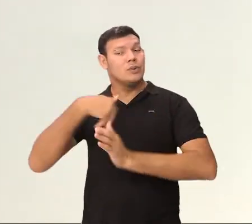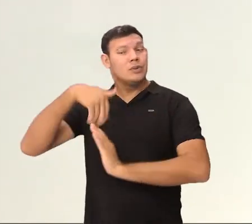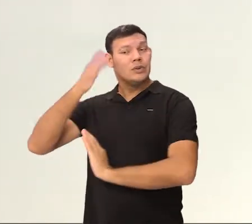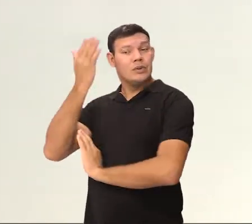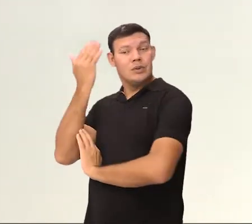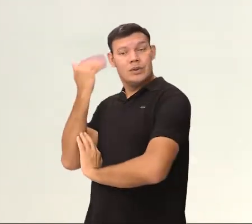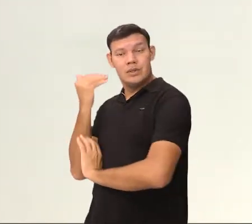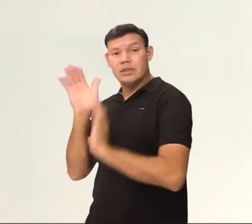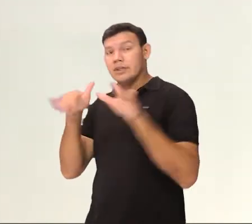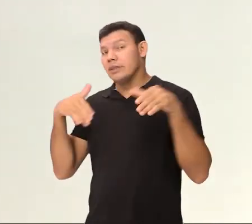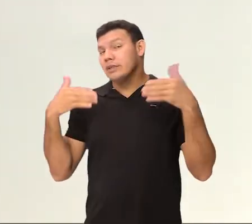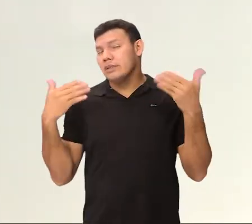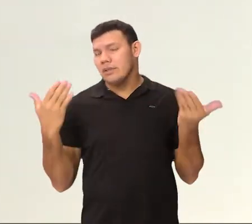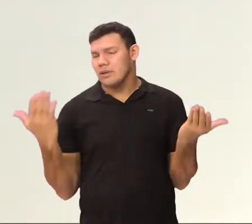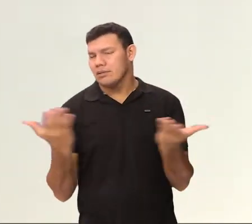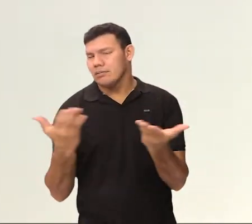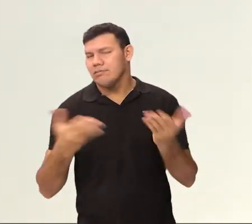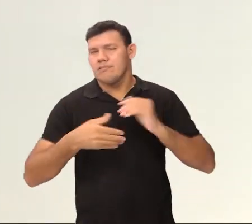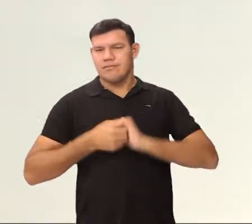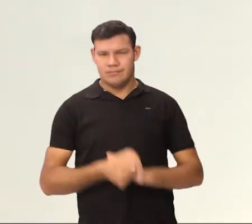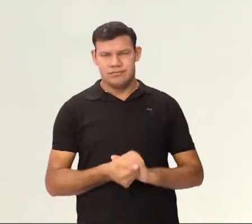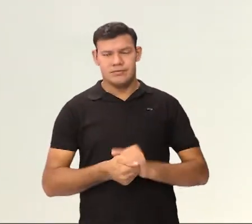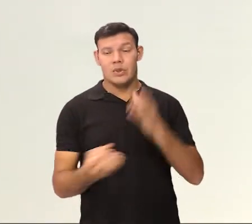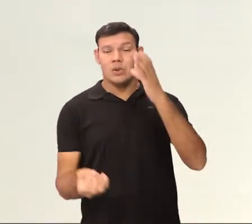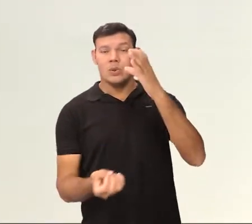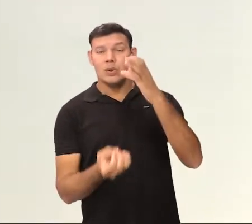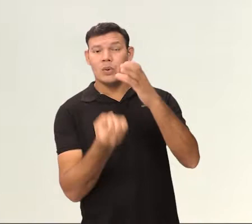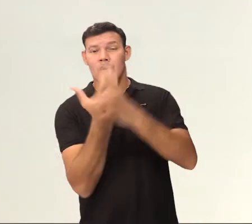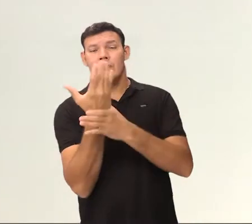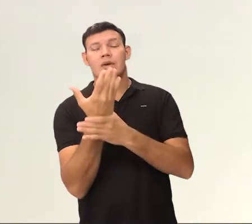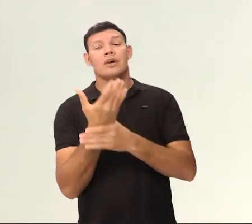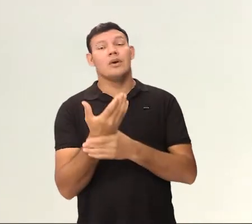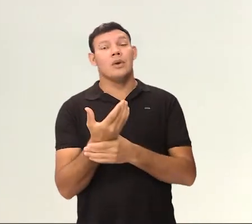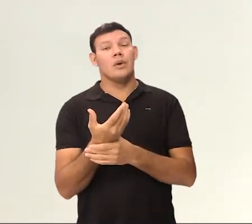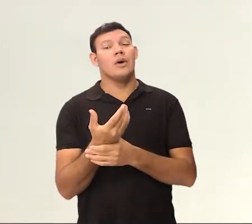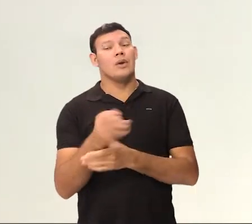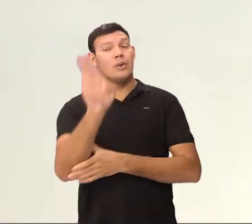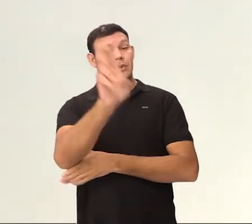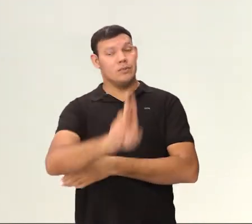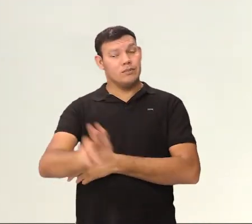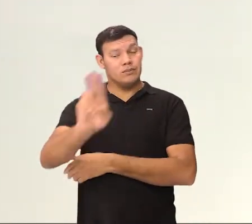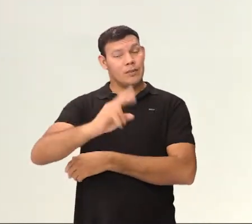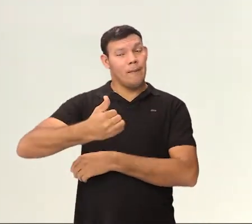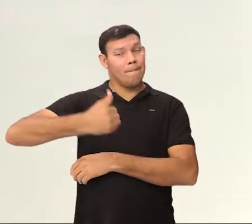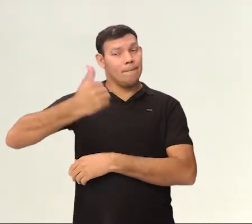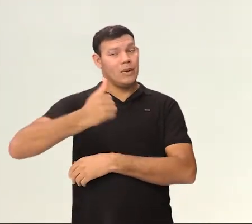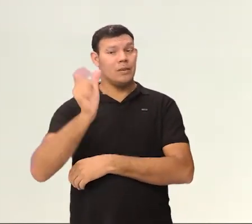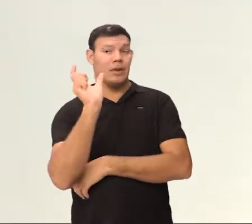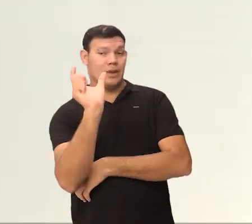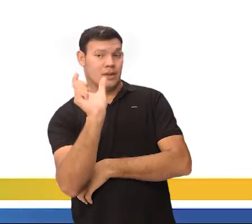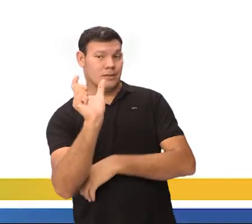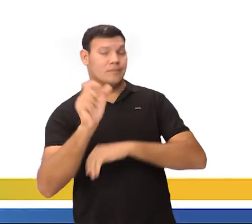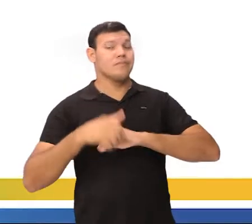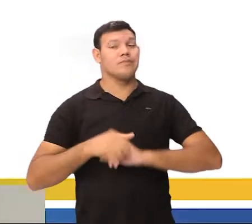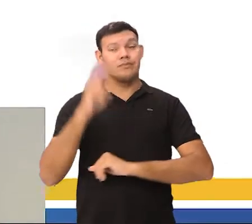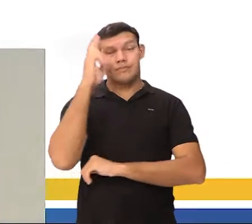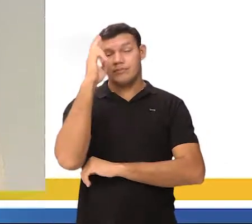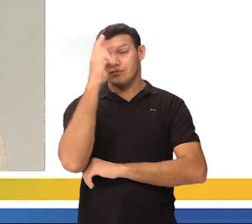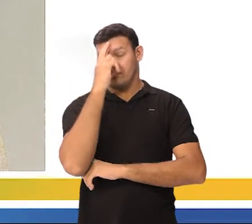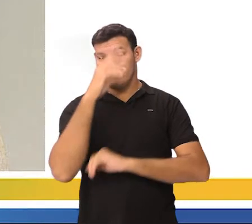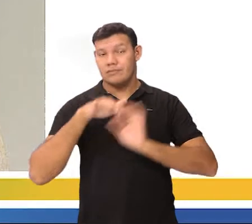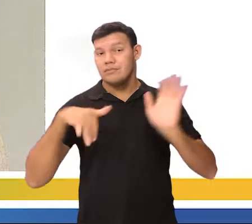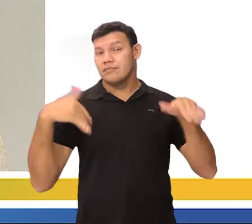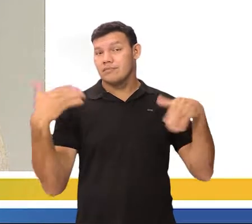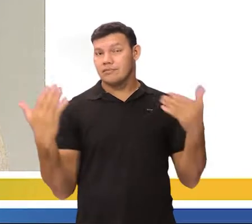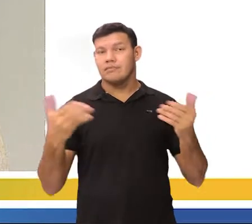certo? Então, a gente vai ver agora como que surgiu o primeiro emprego da palavra história. Observem aí.